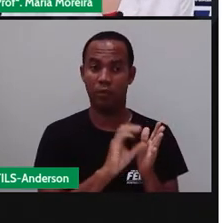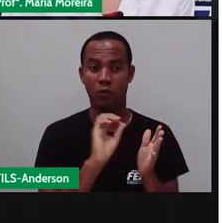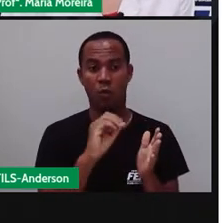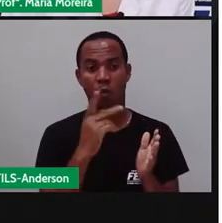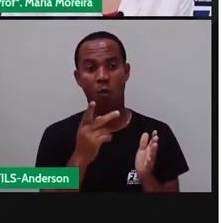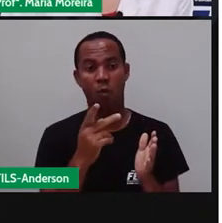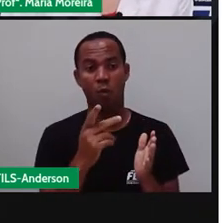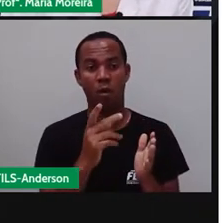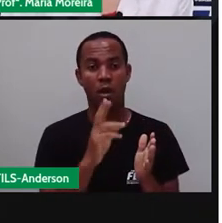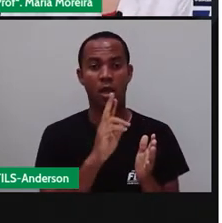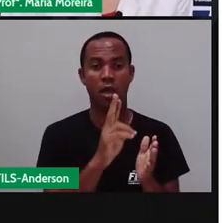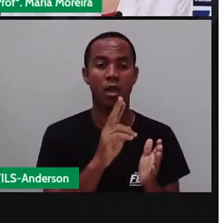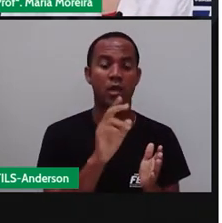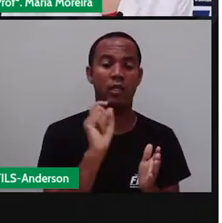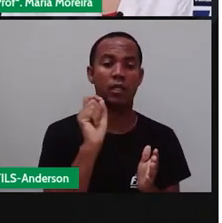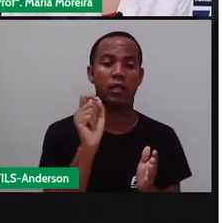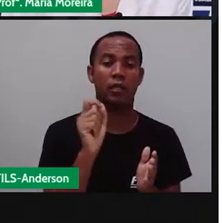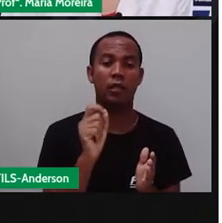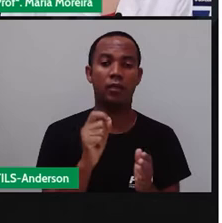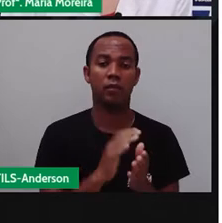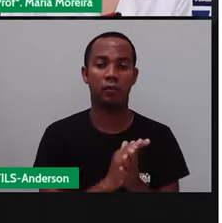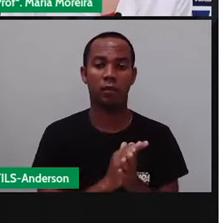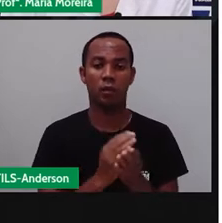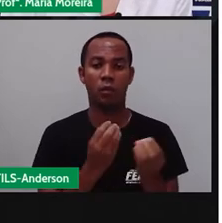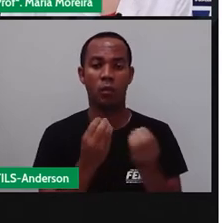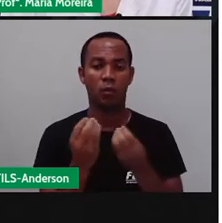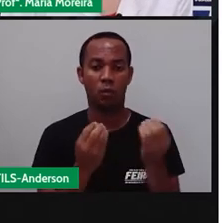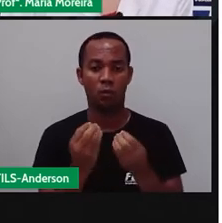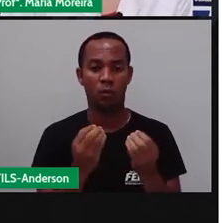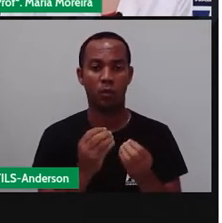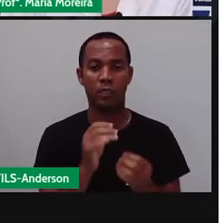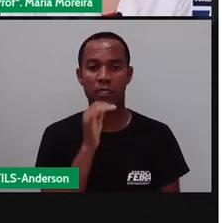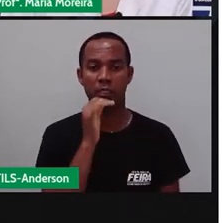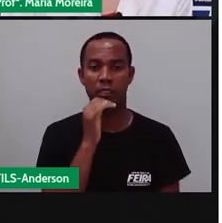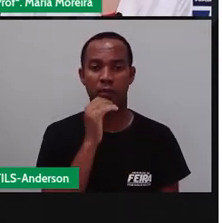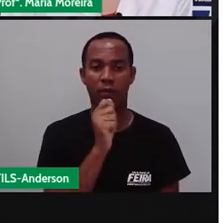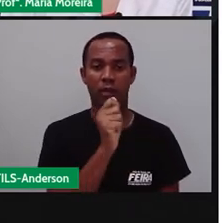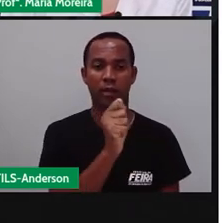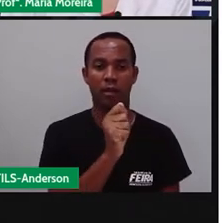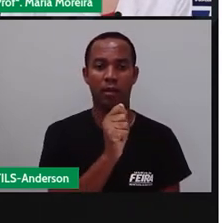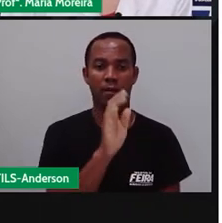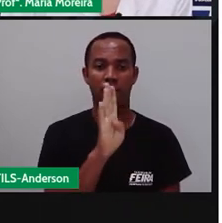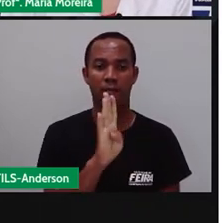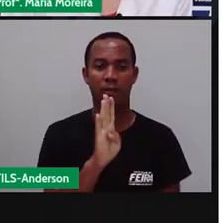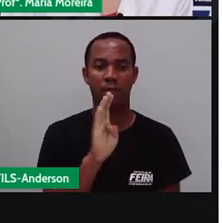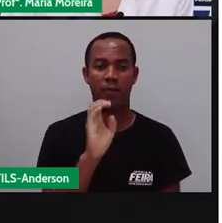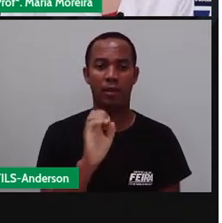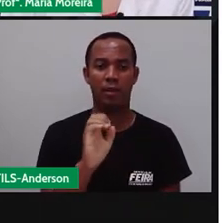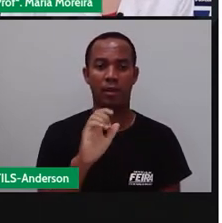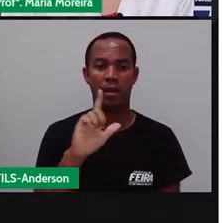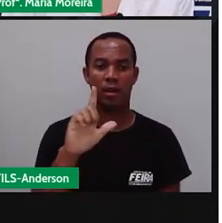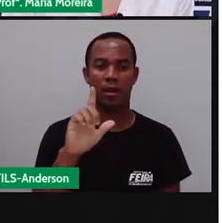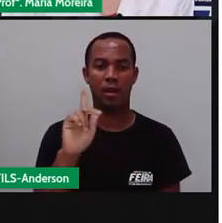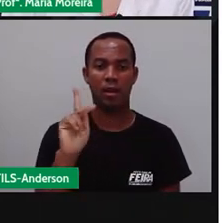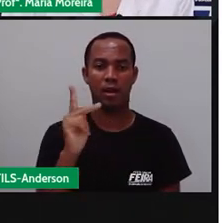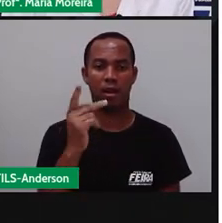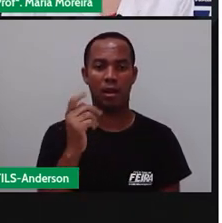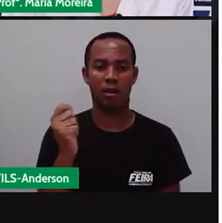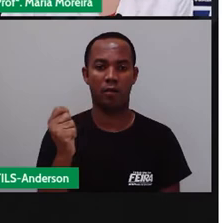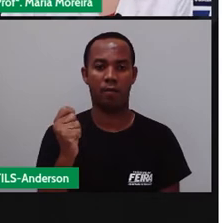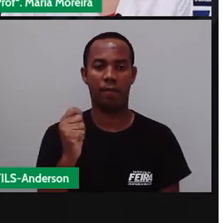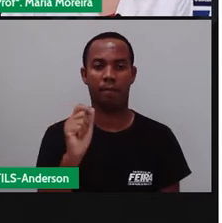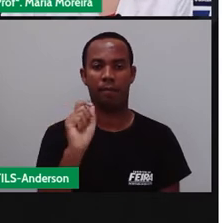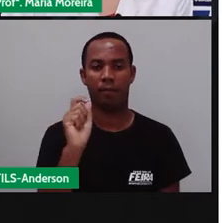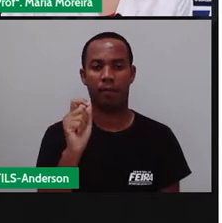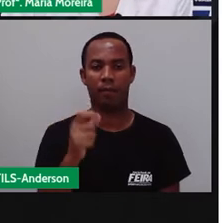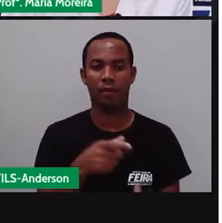Re? Vem quem? B. Por isso que abelha está antes de aranha. Aí depois vem camelo.